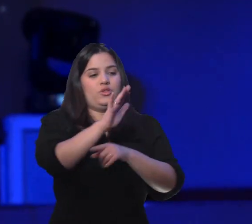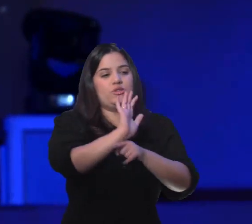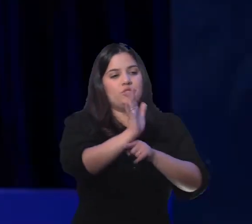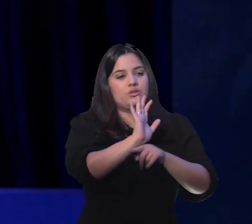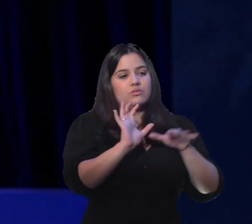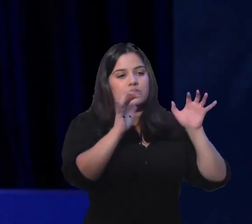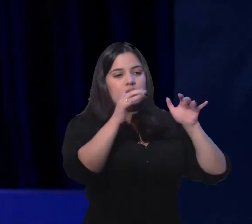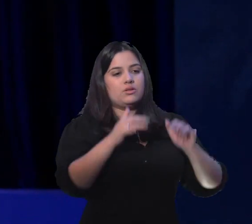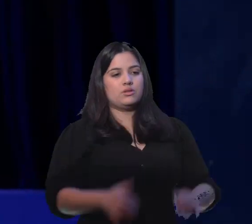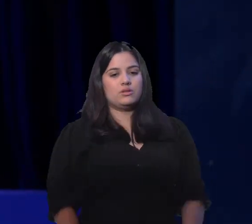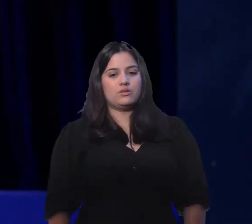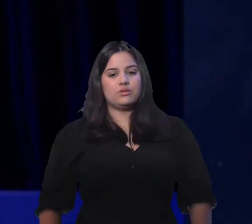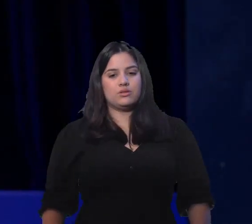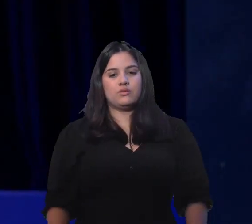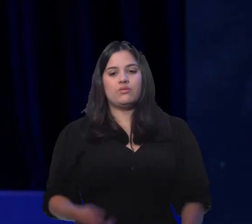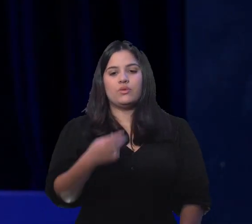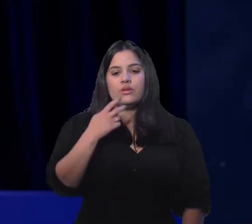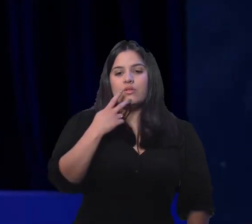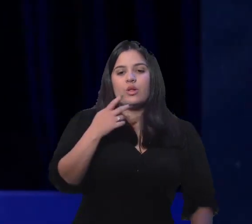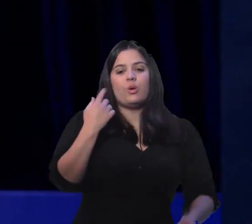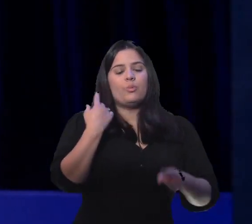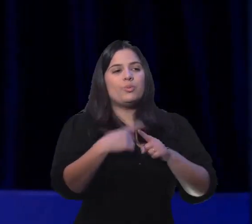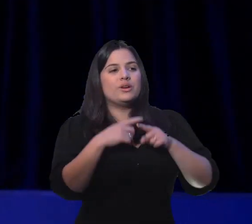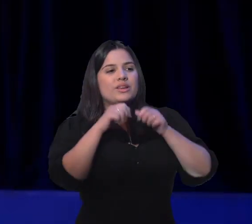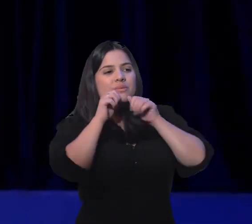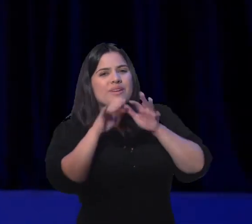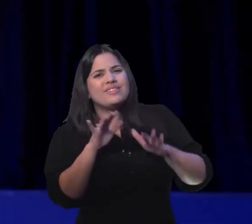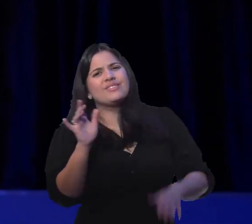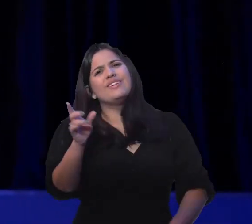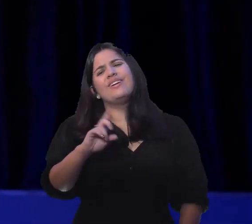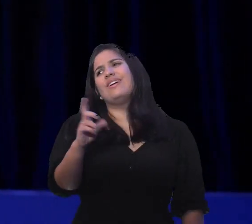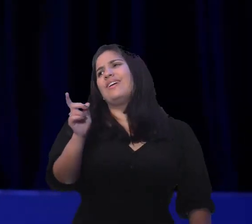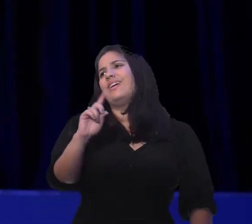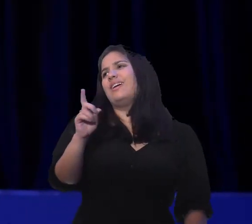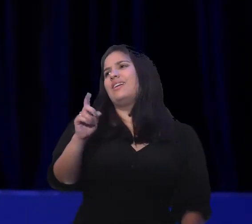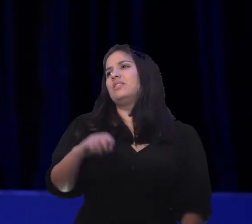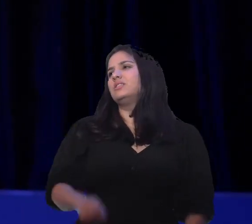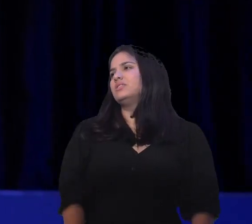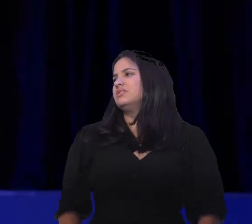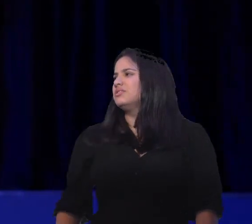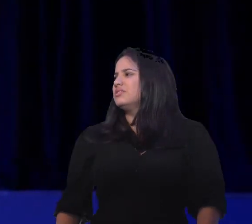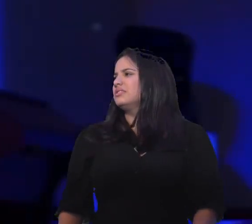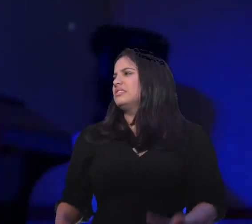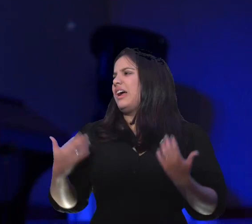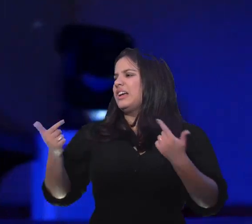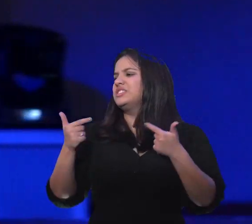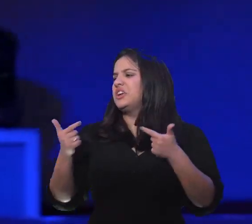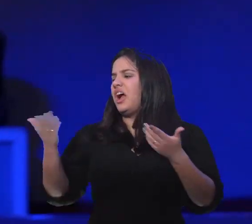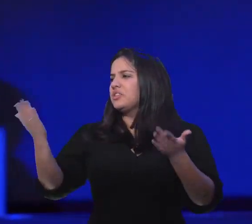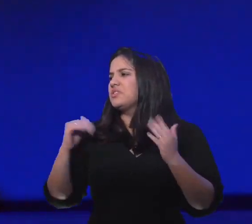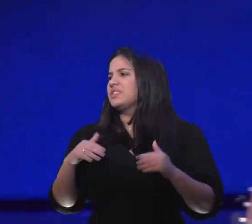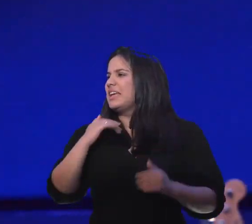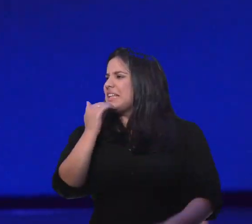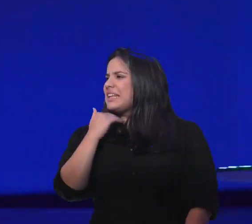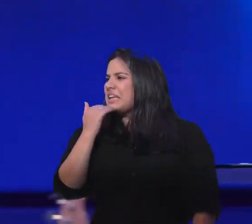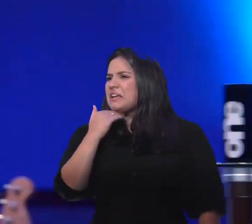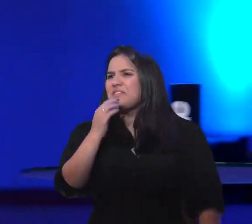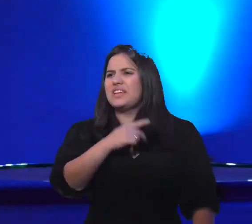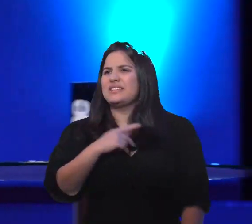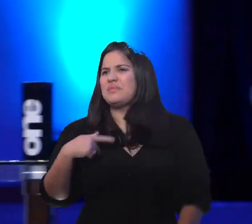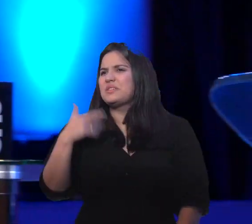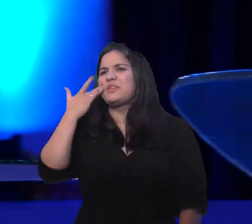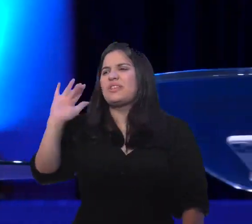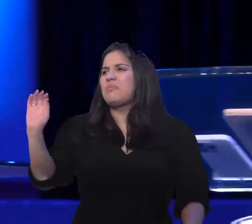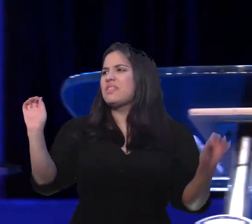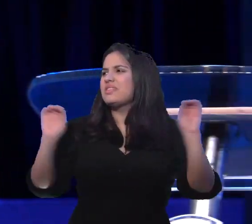não façam isso, queridos, porque não é uma bênção de Deus. E eu fiquei tipo: ai, cara, que chato, nada a ver, esse pastor não sabe de